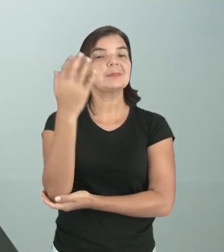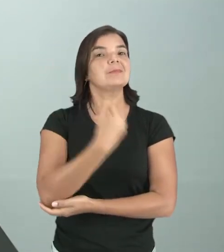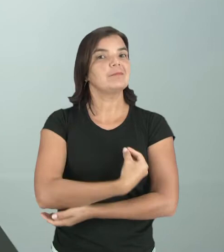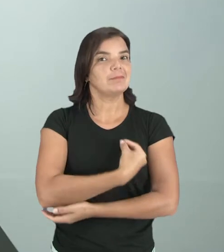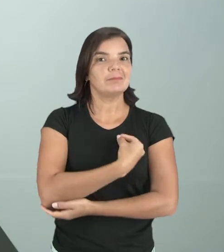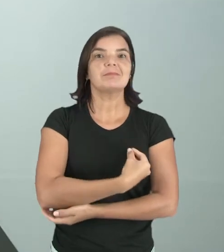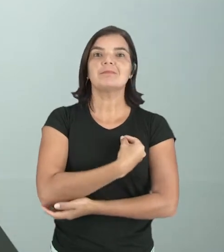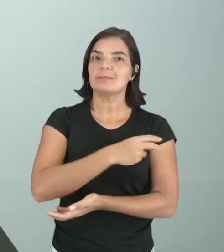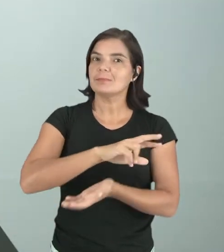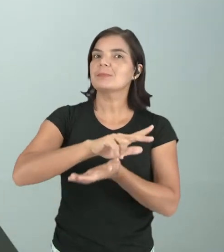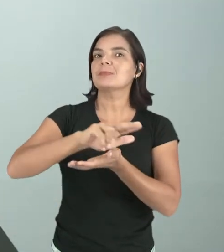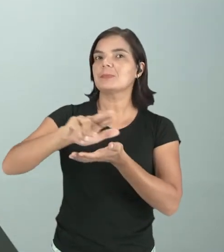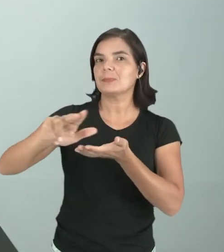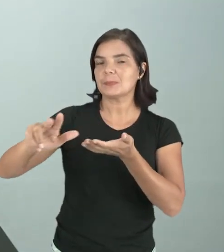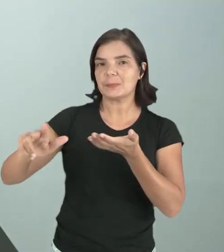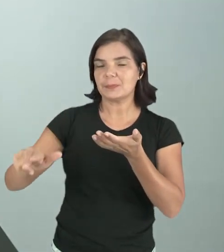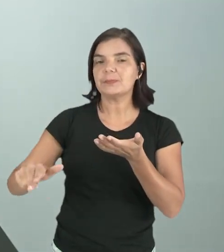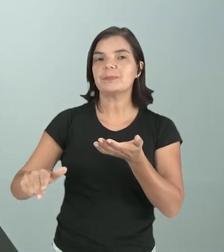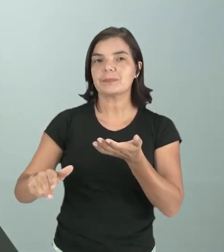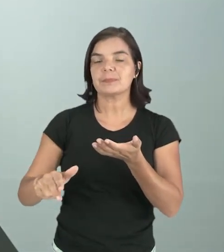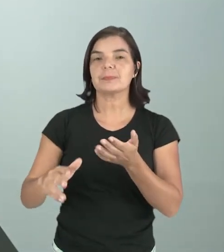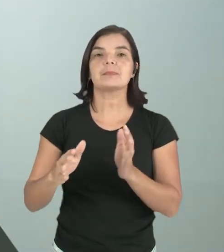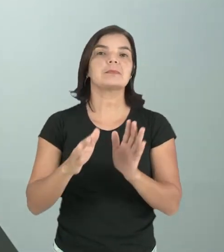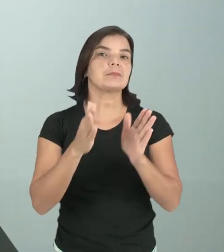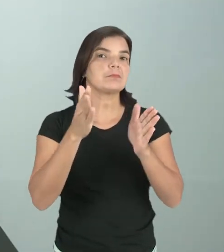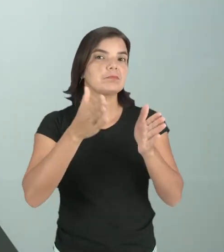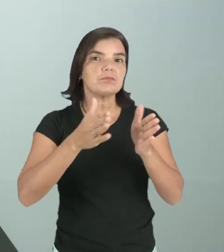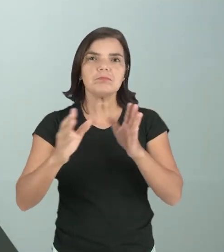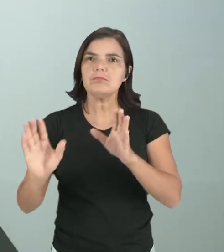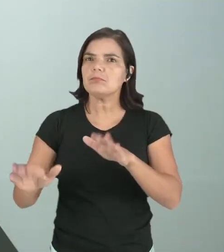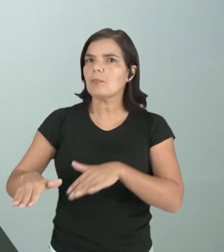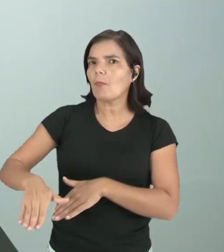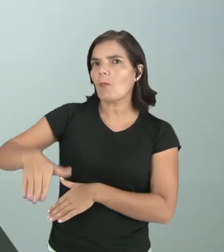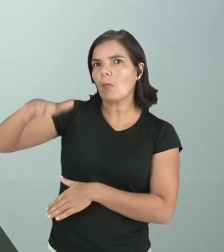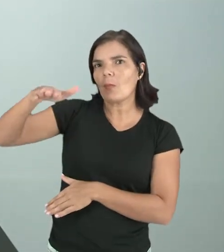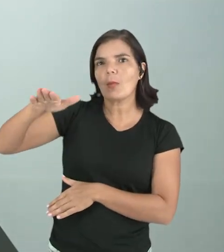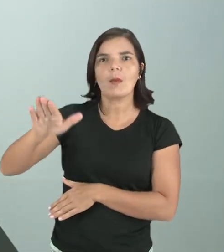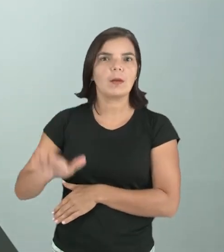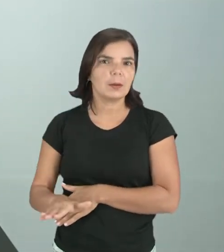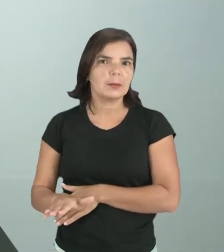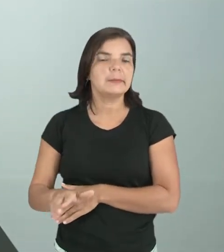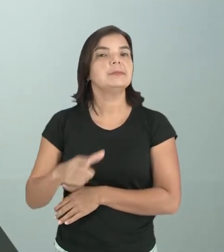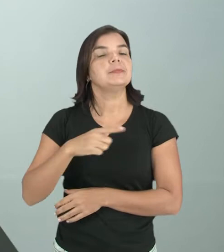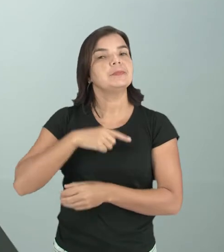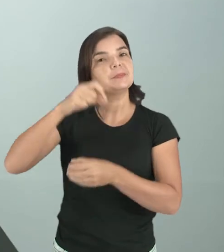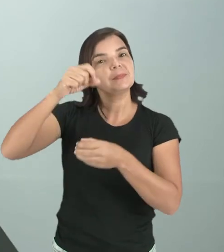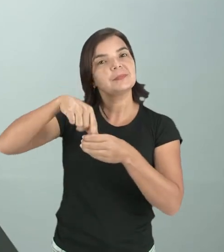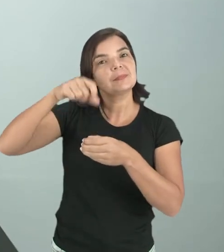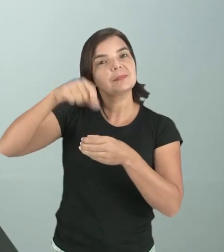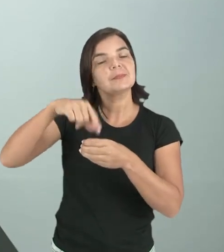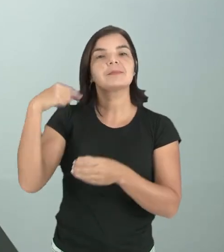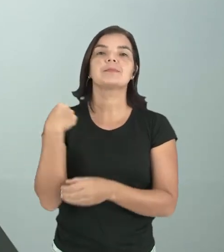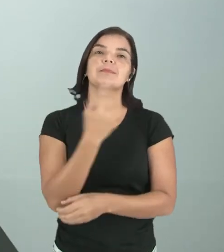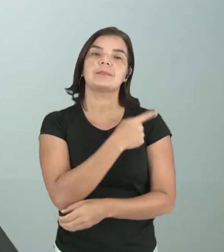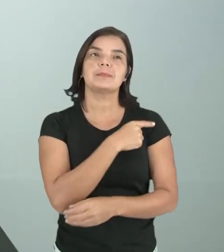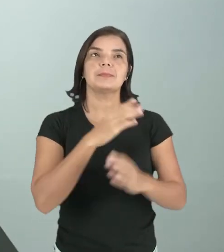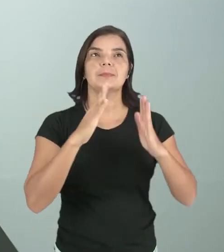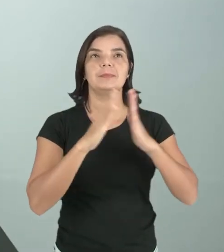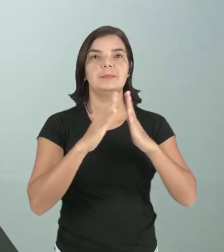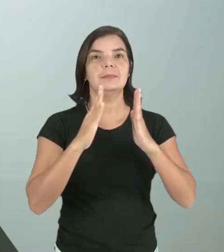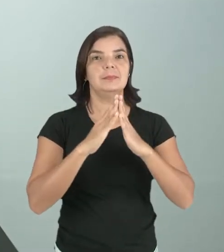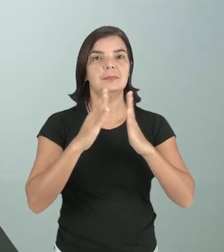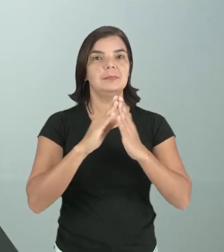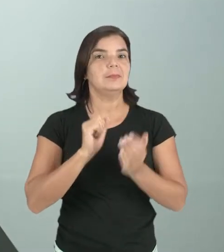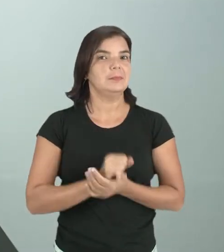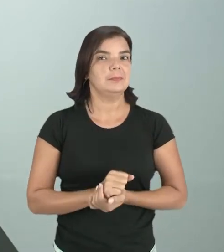existem muitas plantas de diversas formas, diversos tamanhos. As plantas que nós cultivamos lá na nossa casa. E